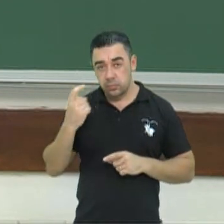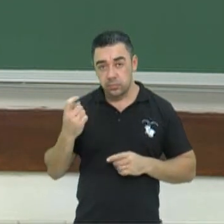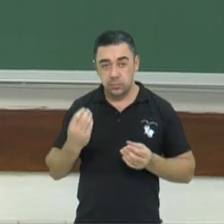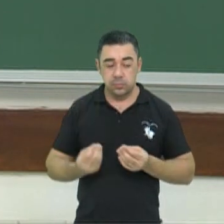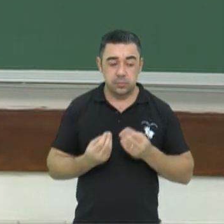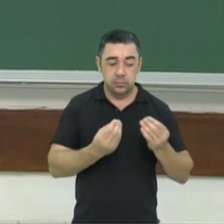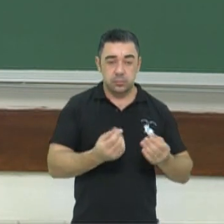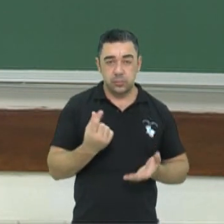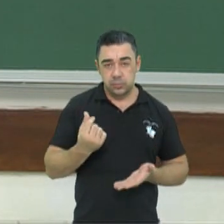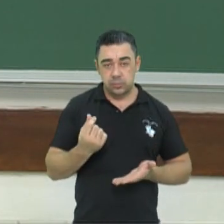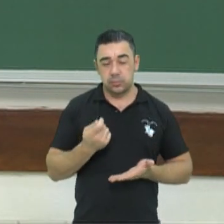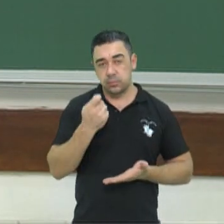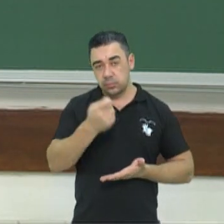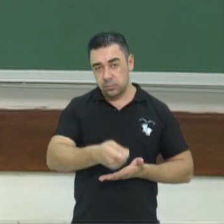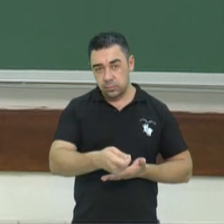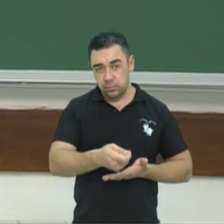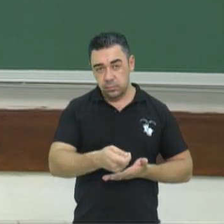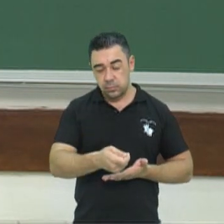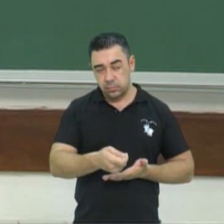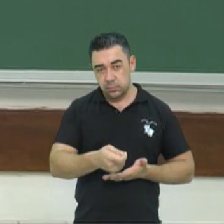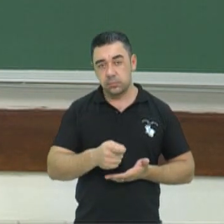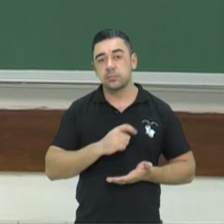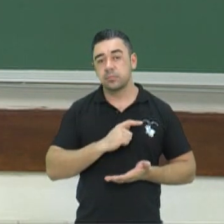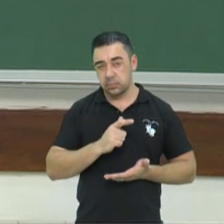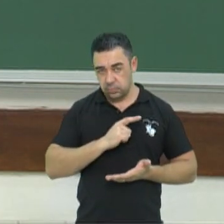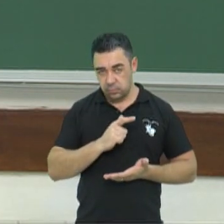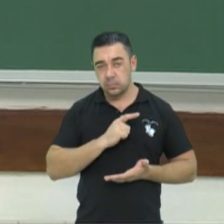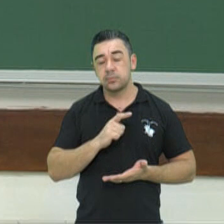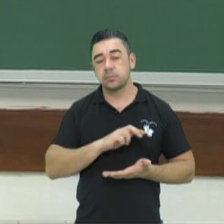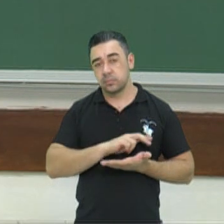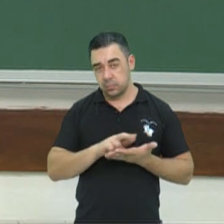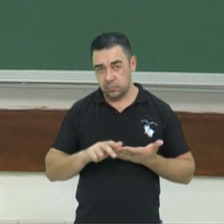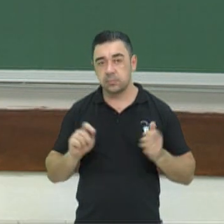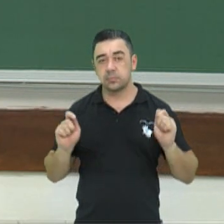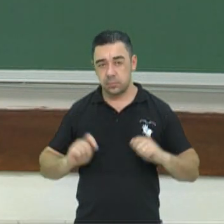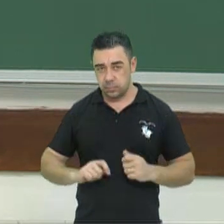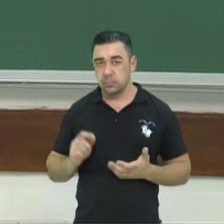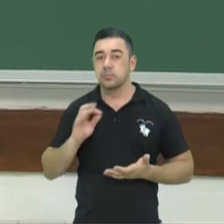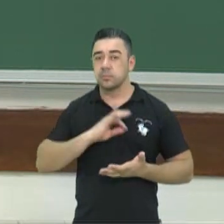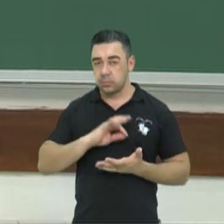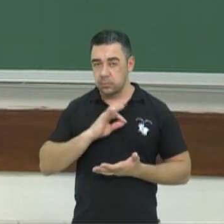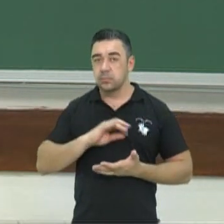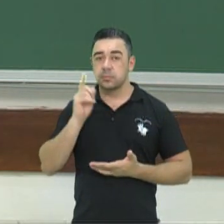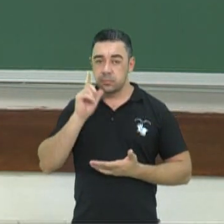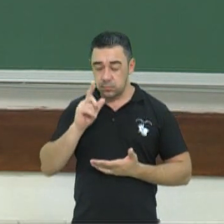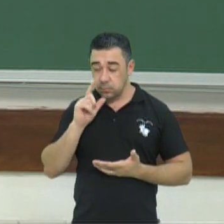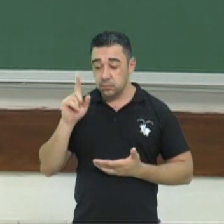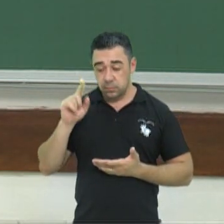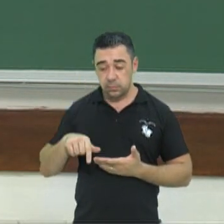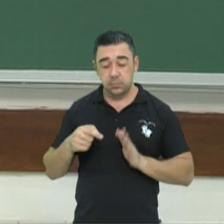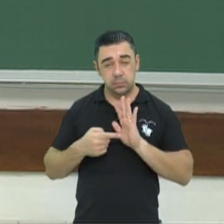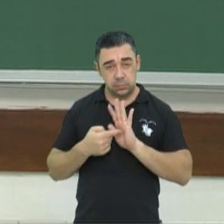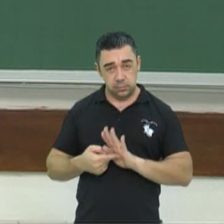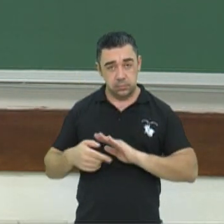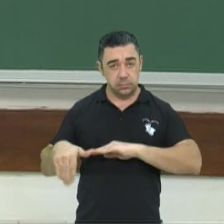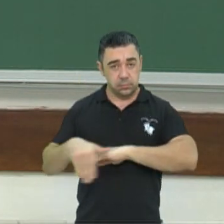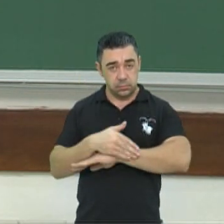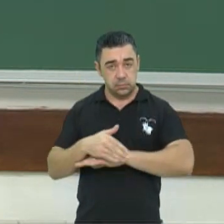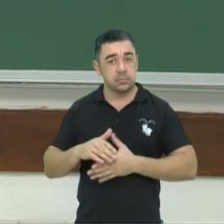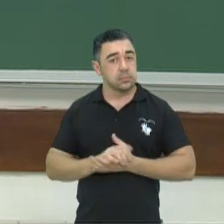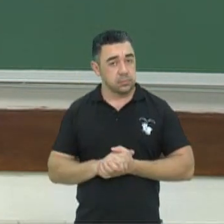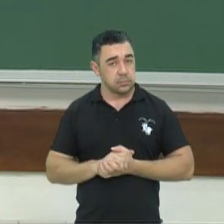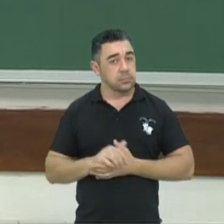um retorno financeiro para ele. Então, tem vários artistas que ganham sim muito bem sendo artistas de ruas, né? Então,